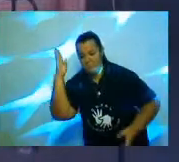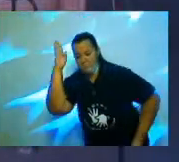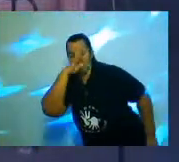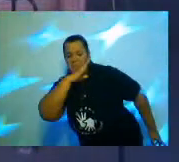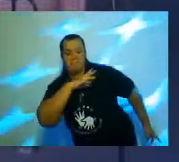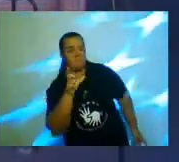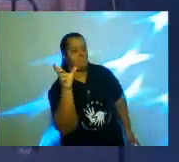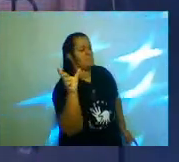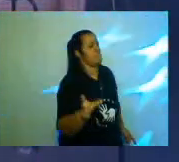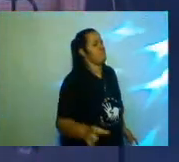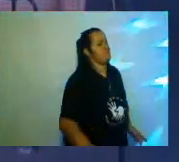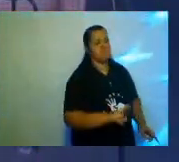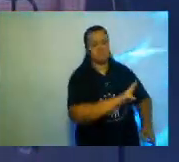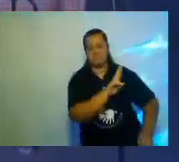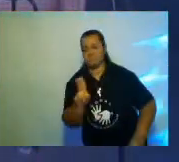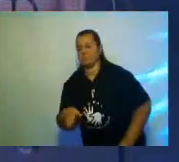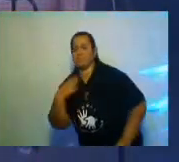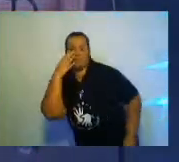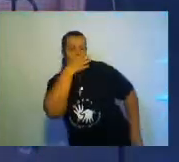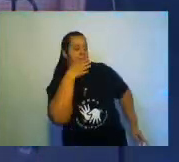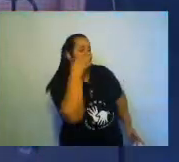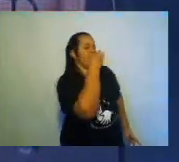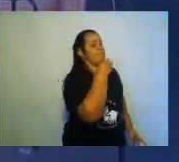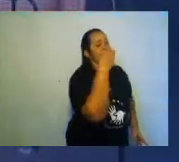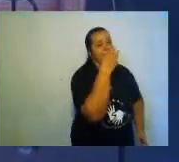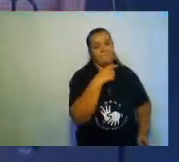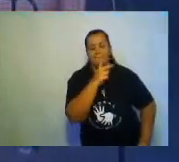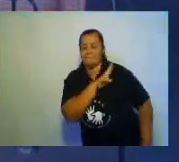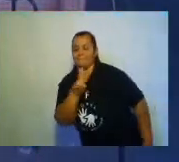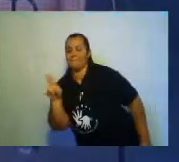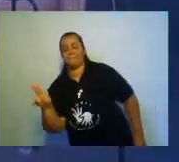por aí, meu nome na sua boca anda bem